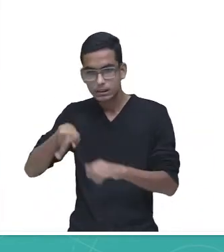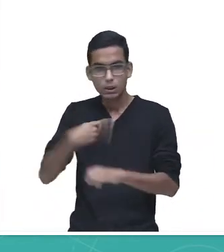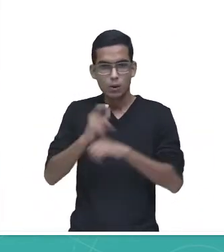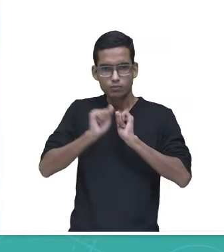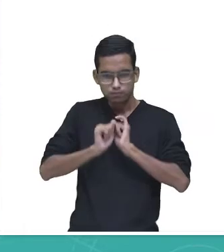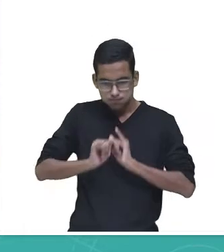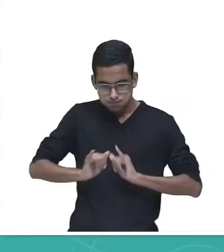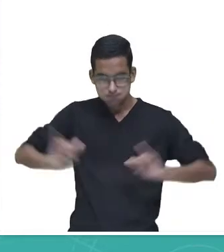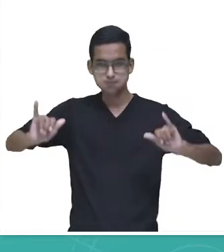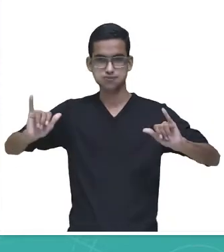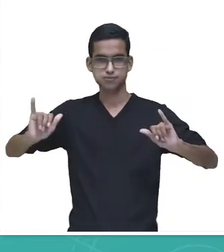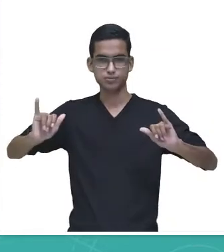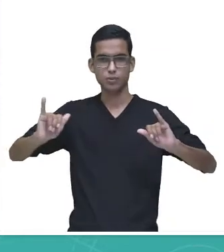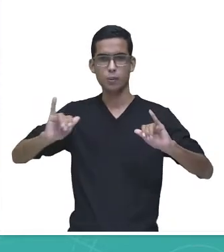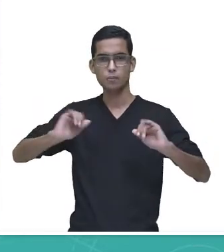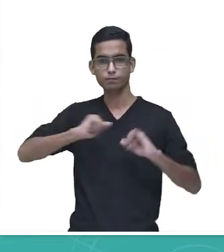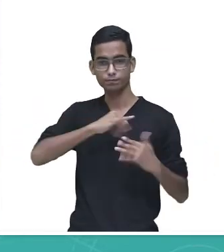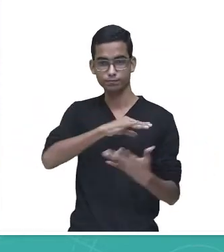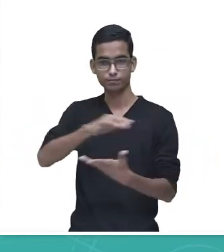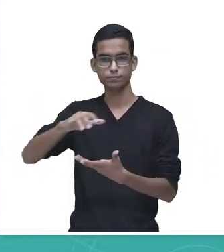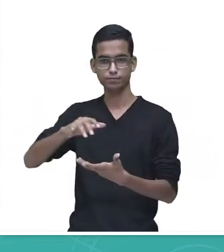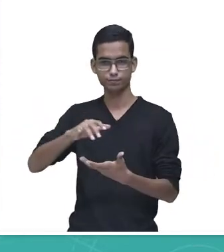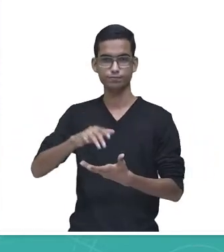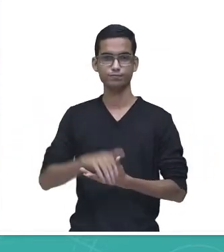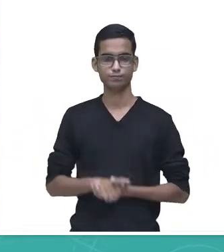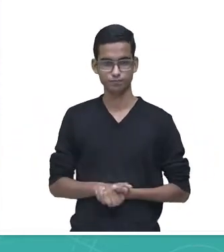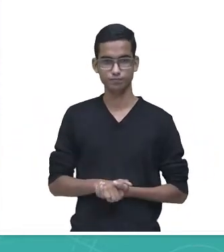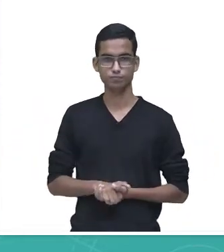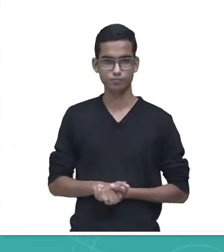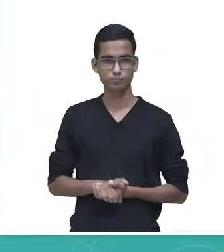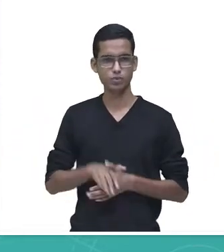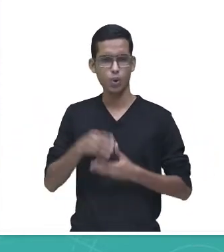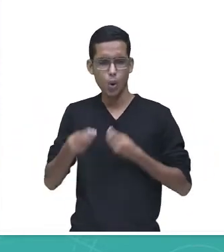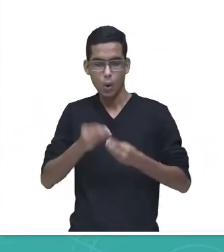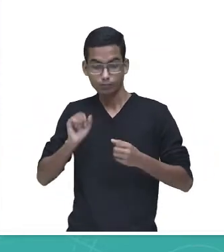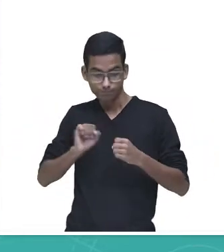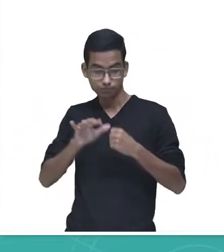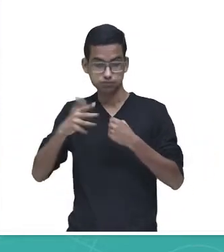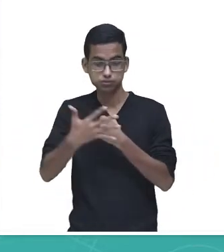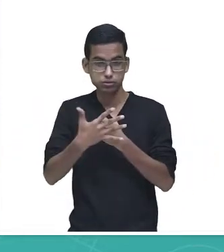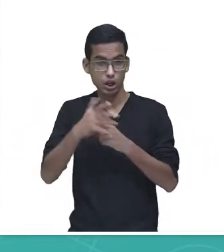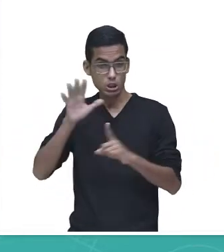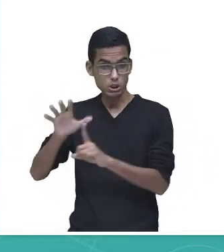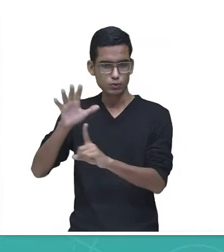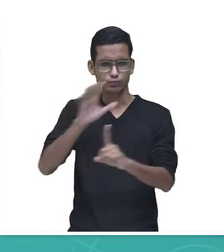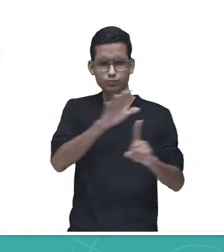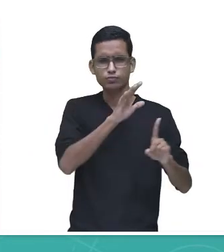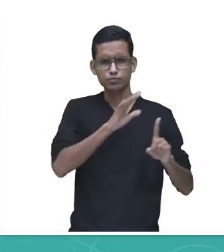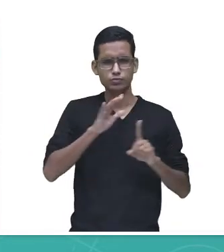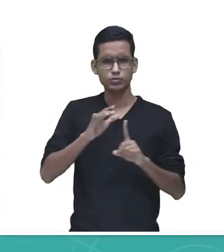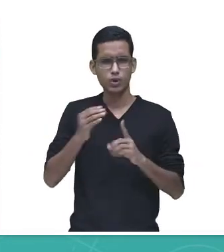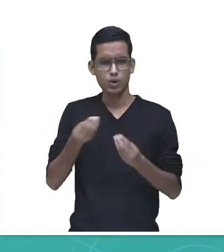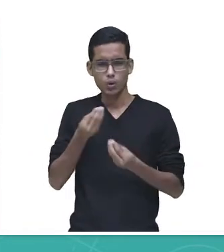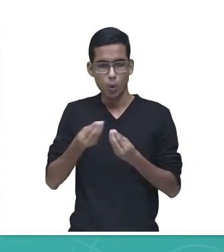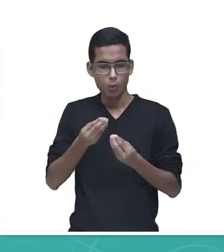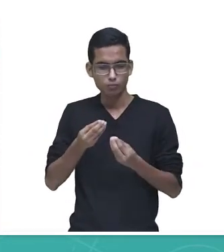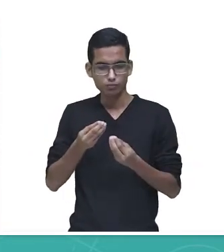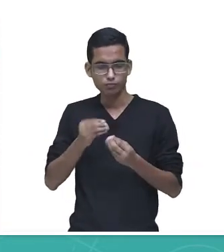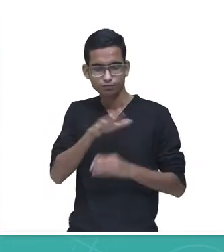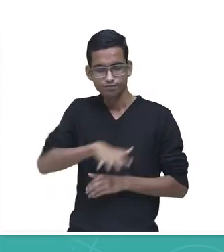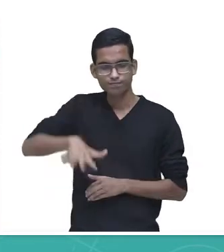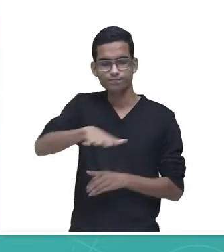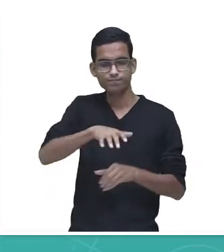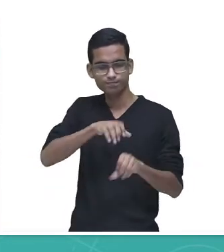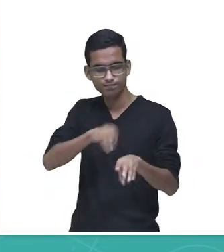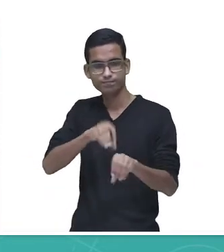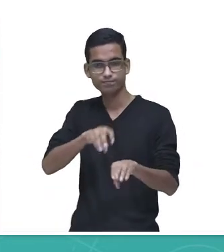como uma atividade como essa, como a pandemia, acaba influenciando negativamente no processo educacional. Tem